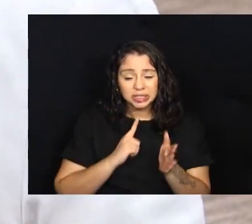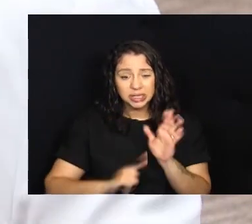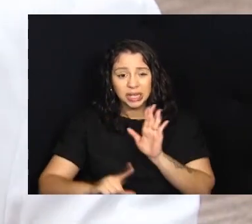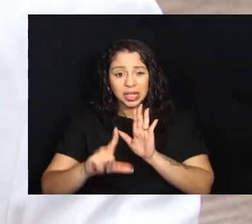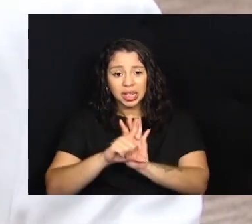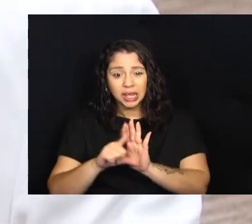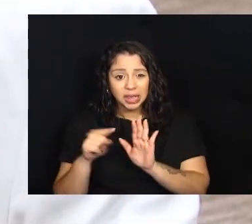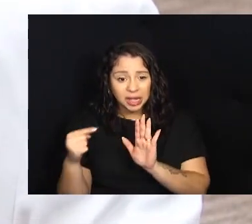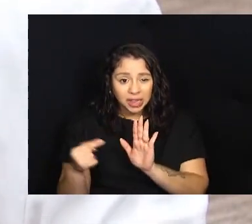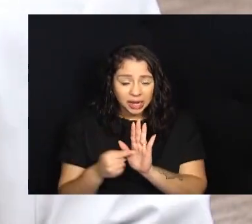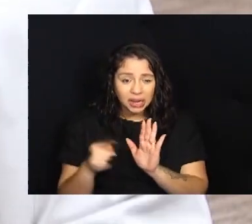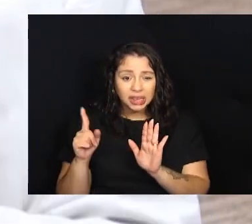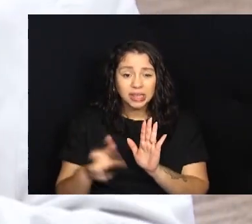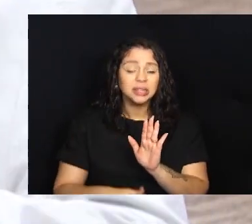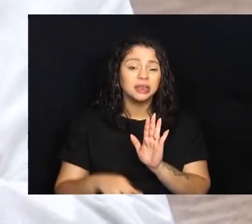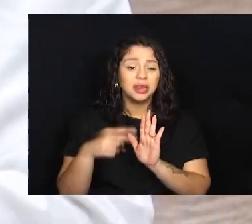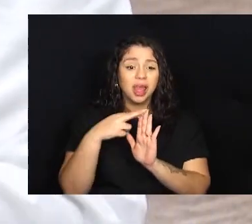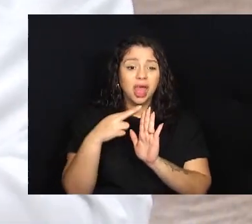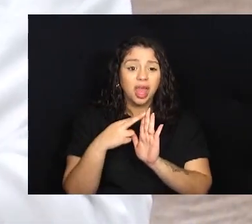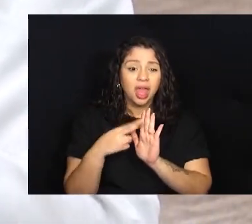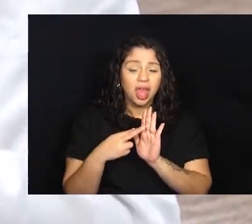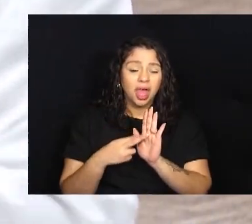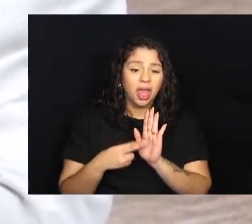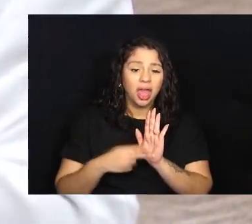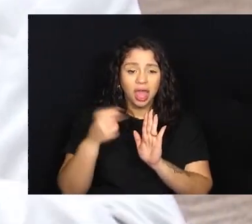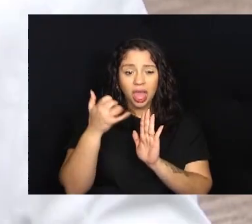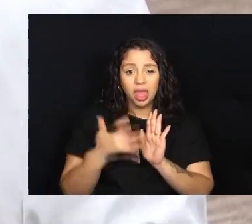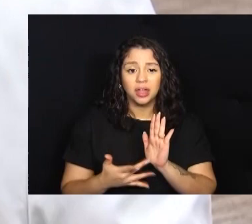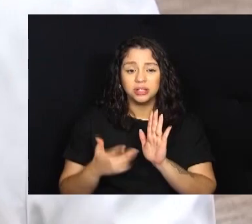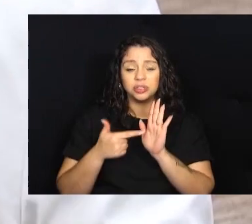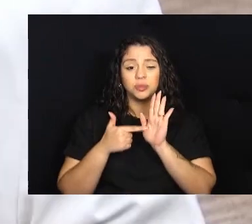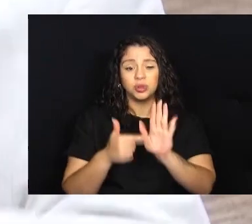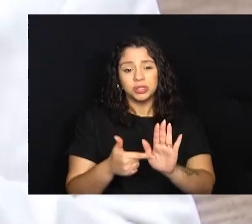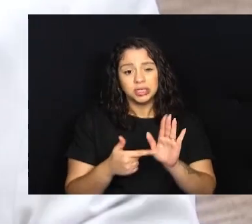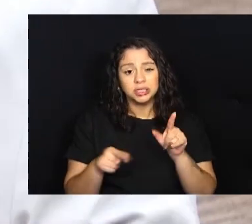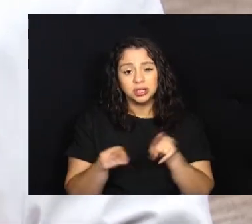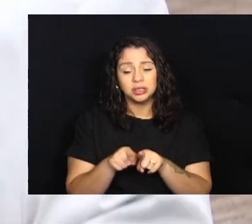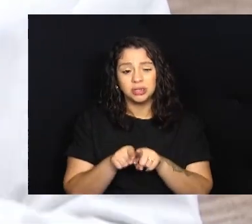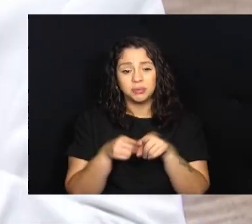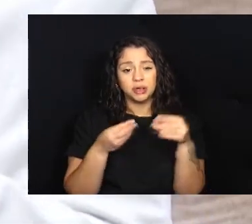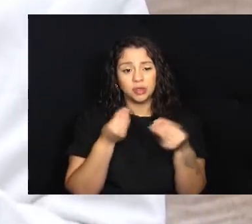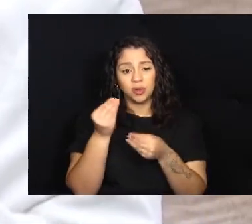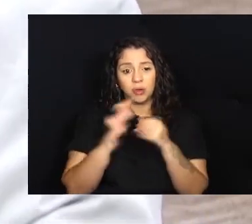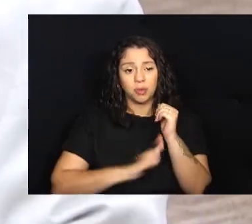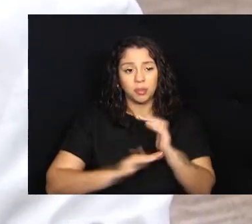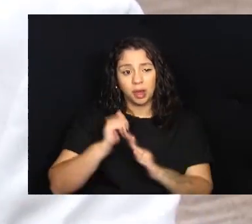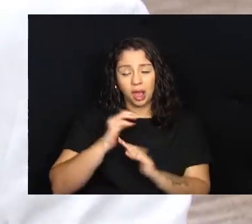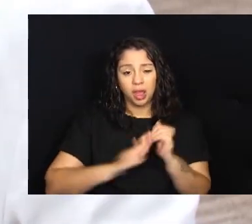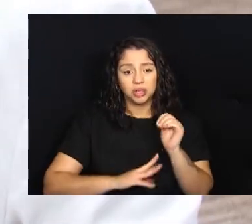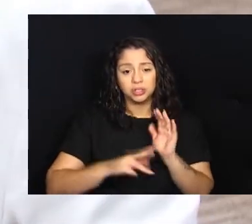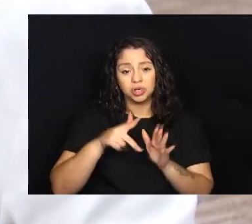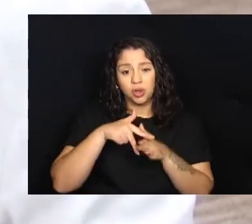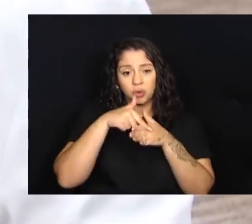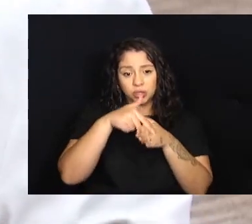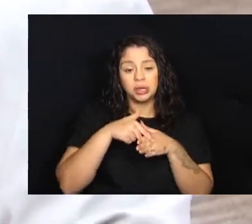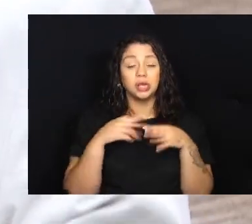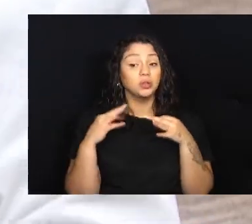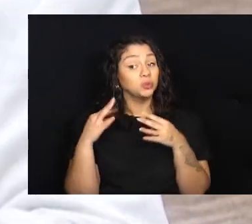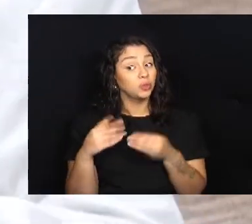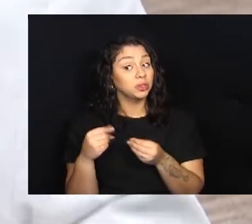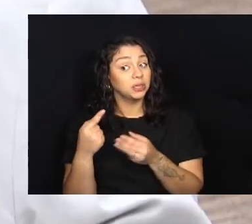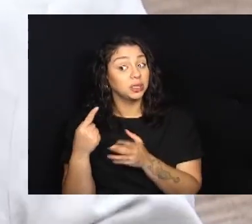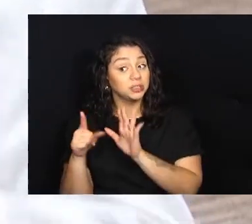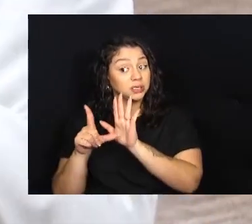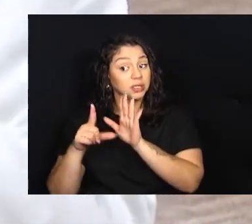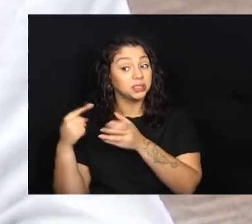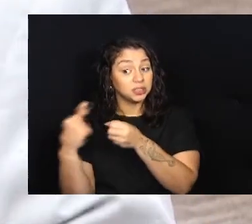Se você tem uma lei que dá o regramento de proteção, de como agir na questão do rodeio, por que